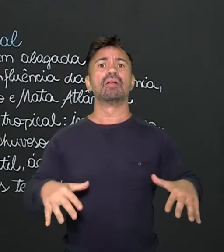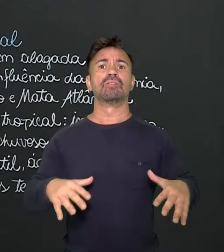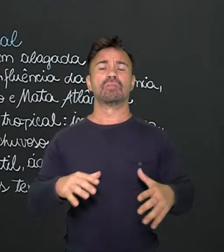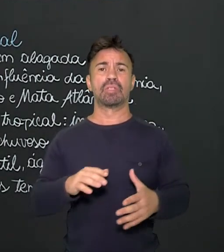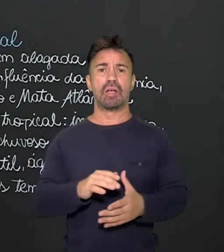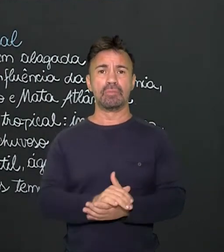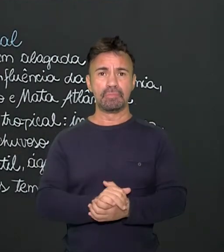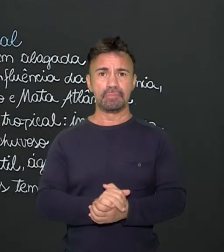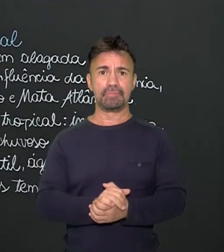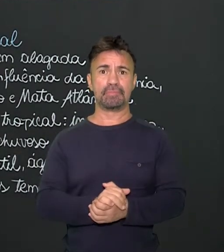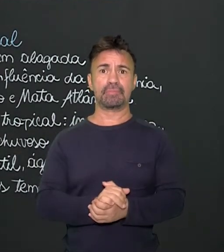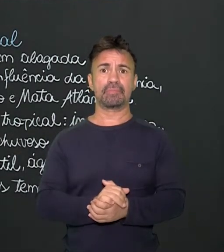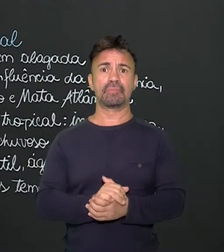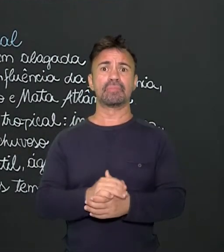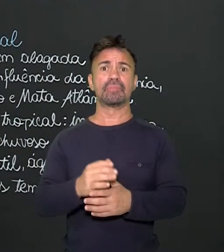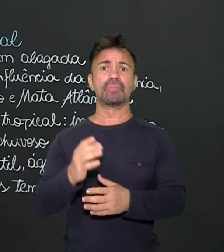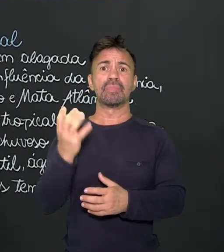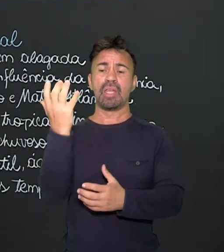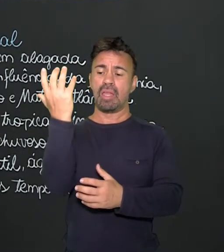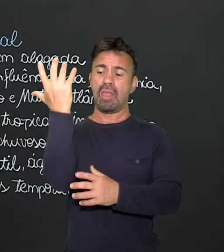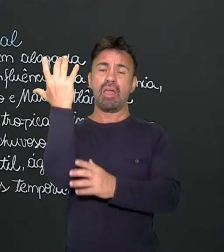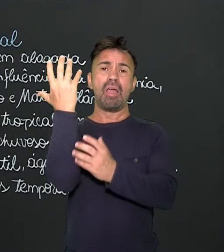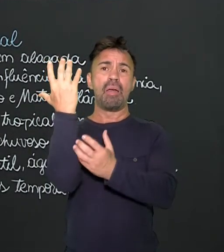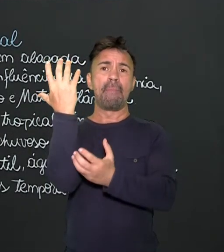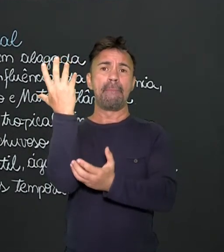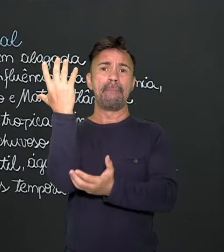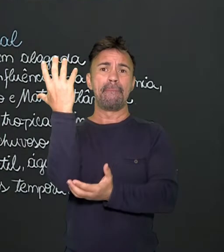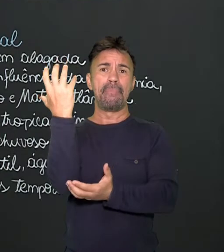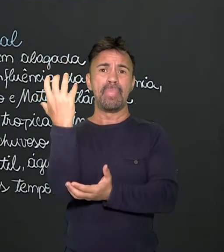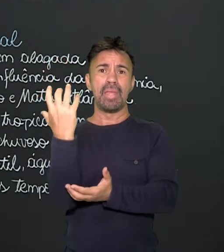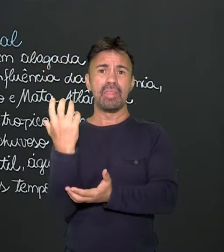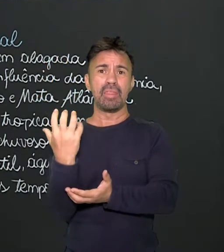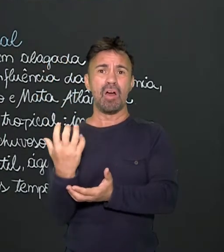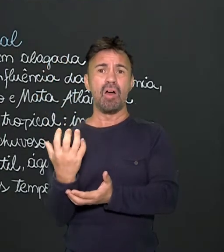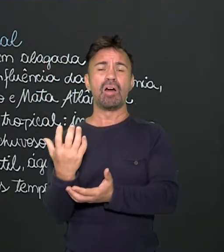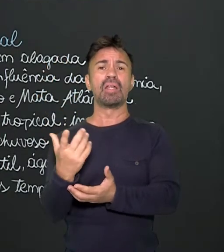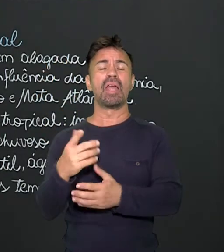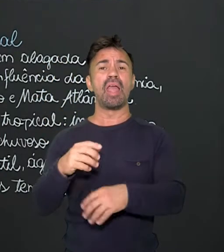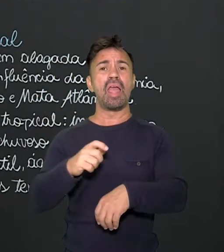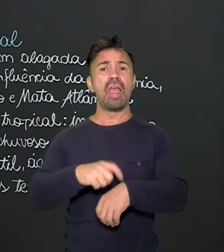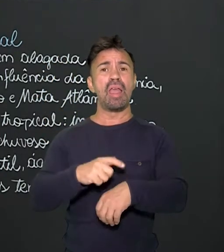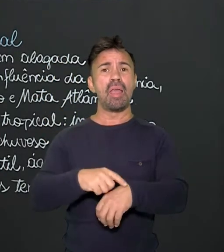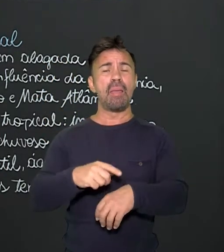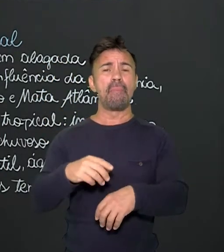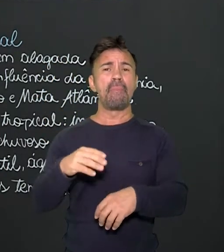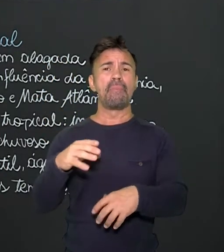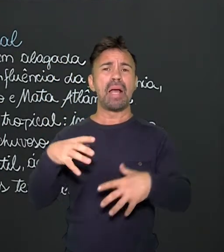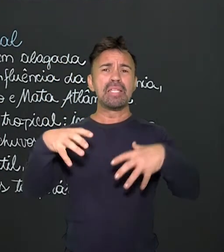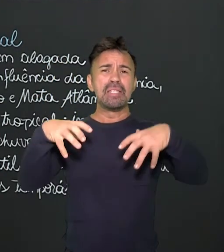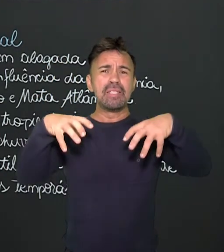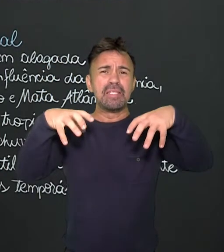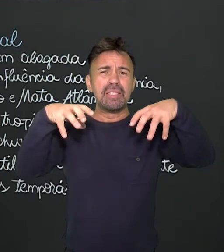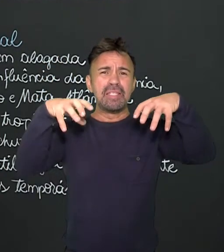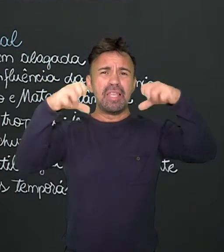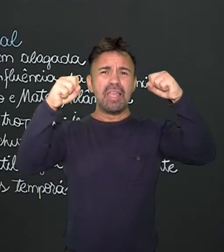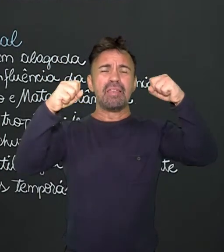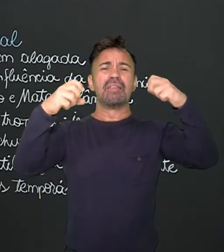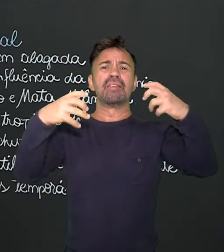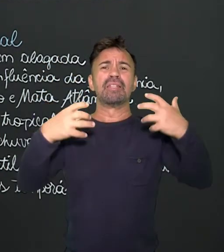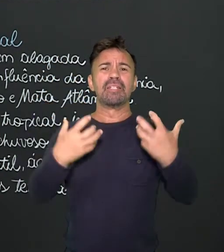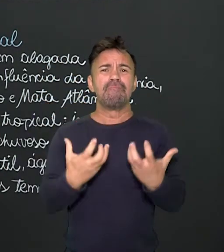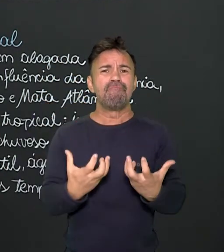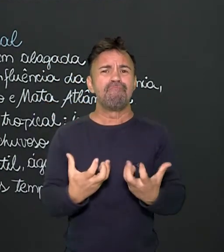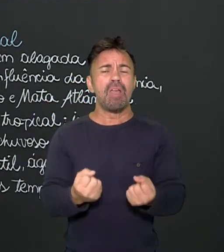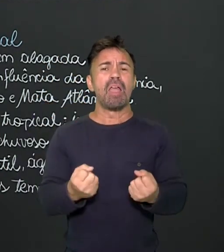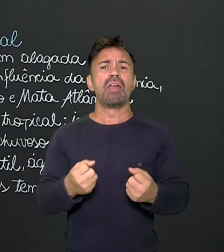que esse extrato herbáceo, ervas menores, pequenos arbustos, nas épocas mais quentes, mais secas, é comum